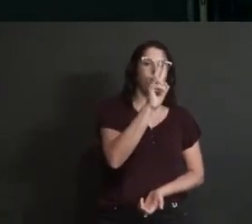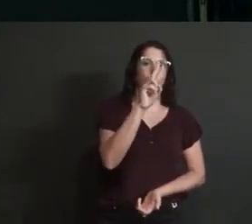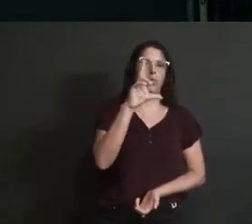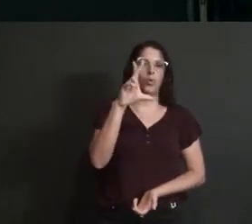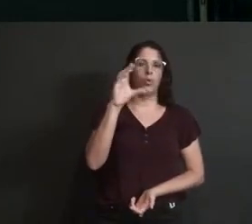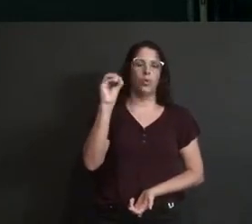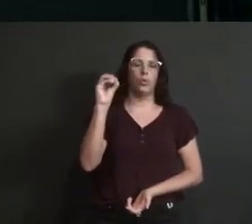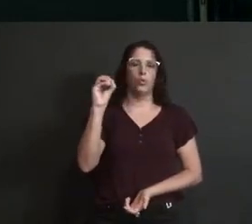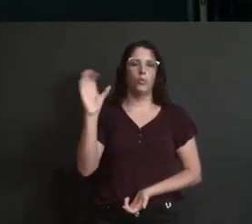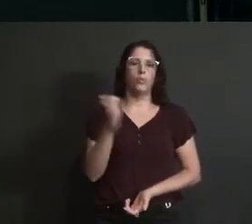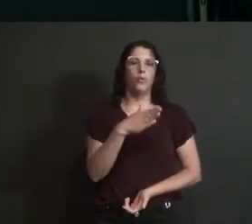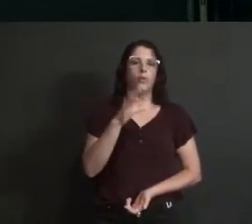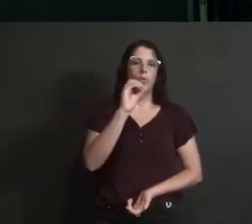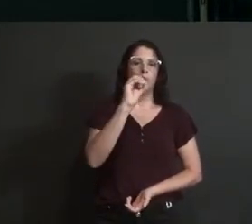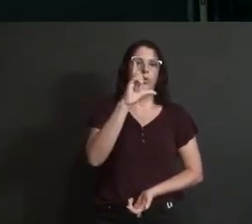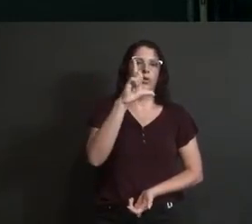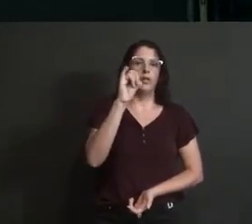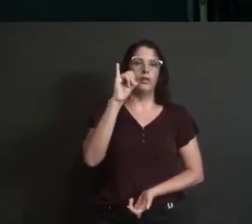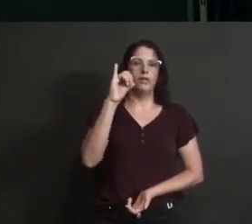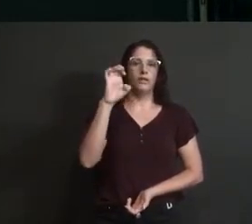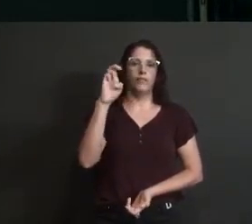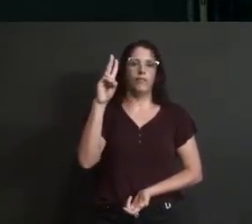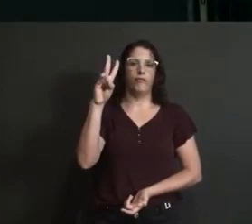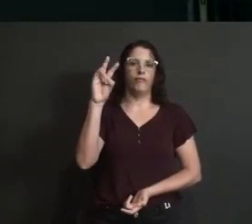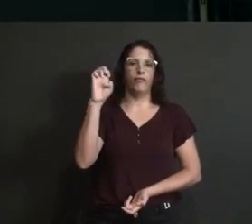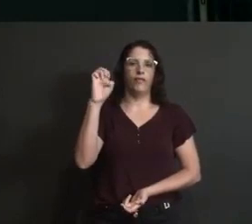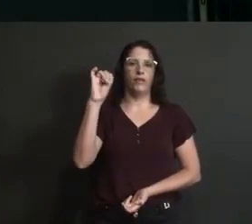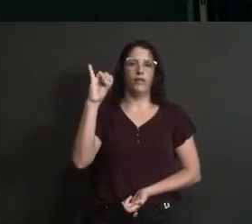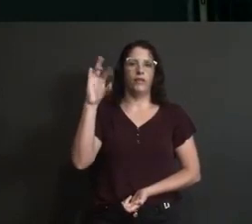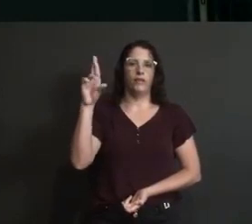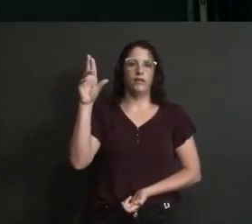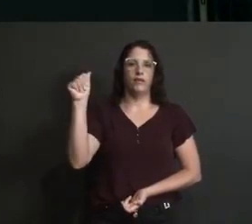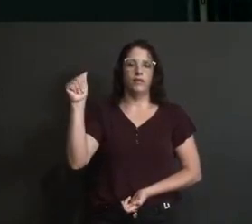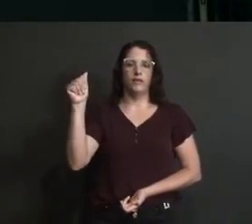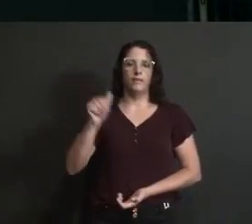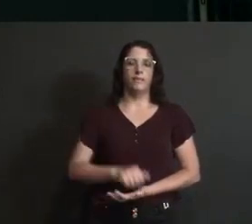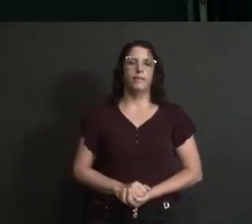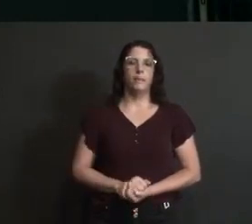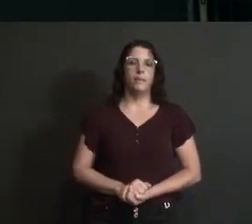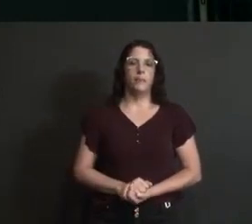da Bolsa do Futuro, da Bolsa de Cereais, Bolsa do Futuro.